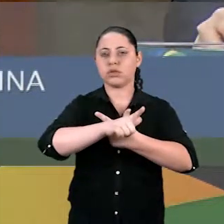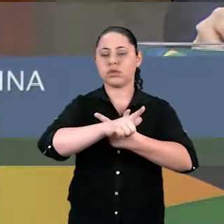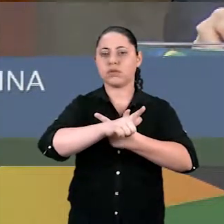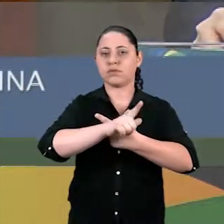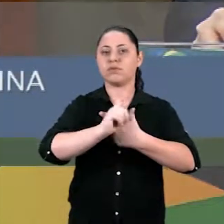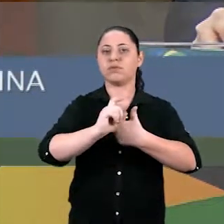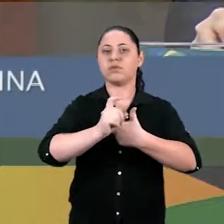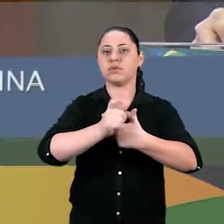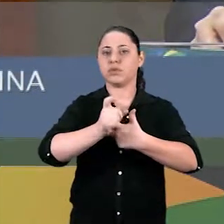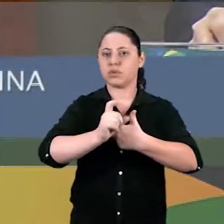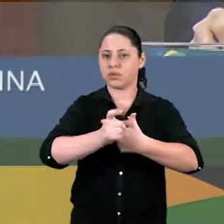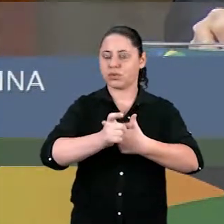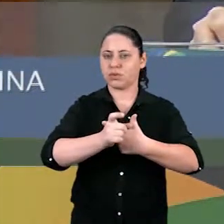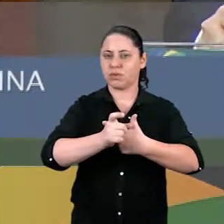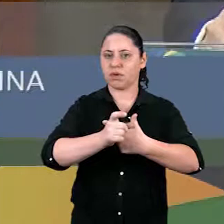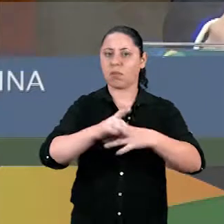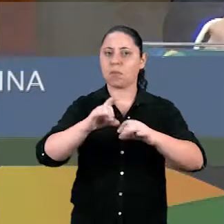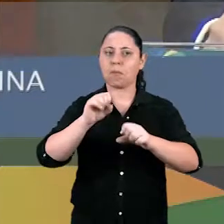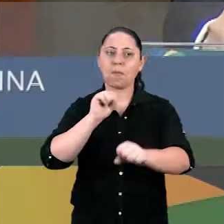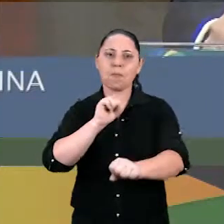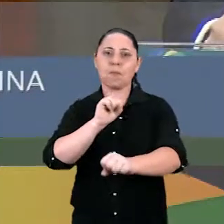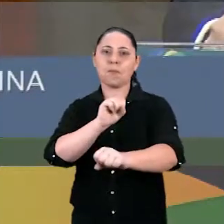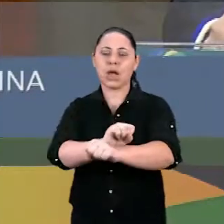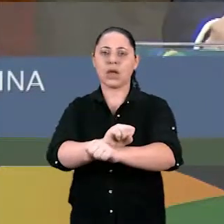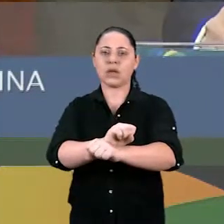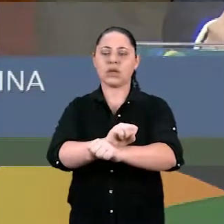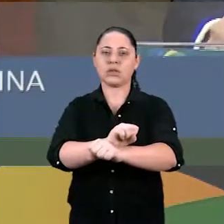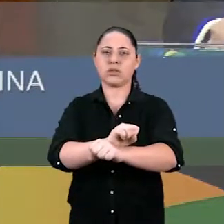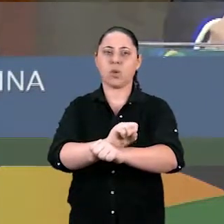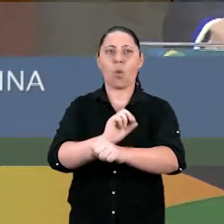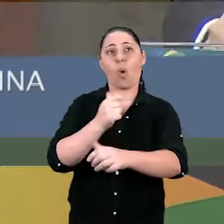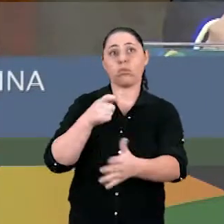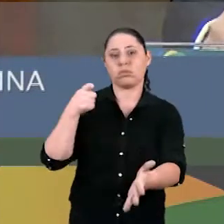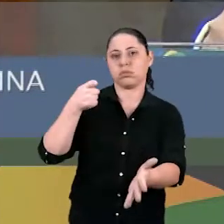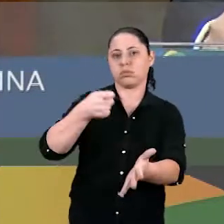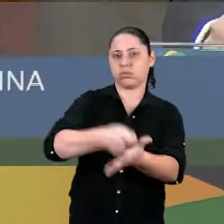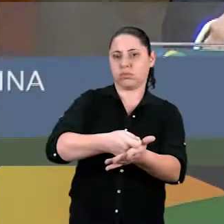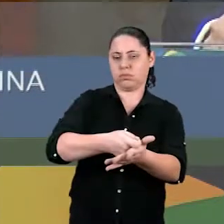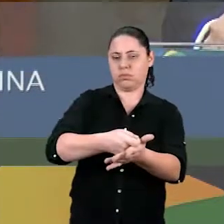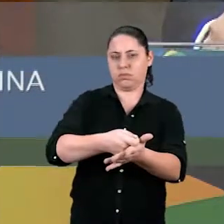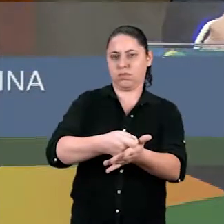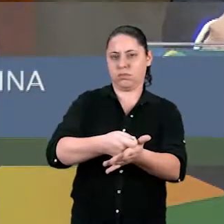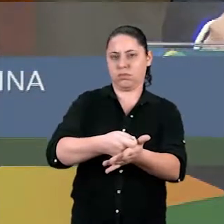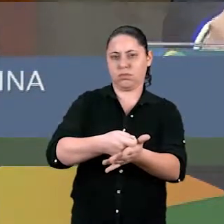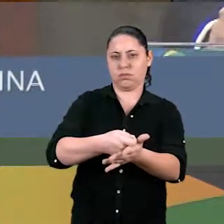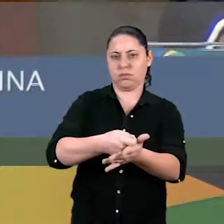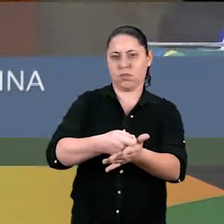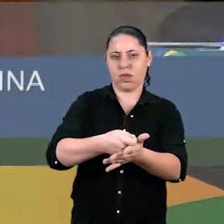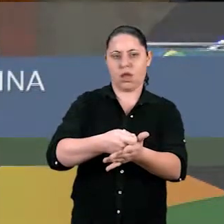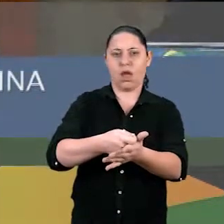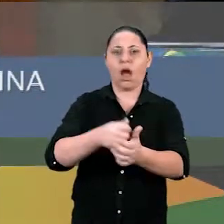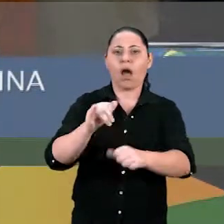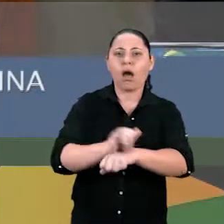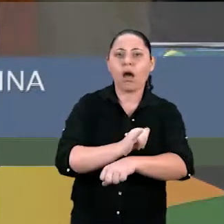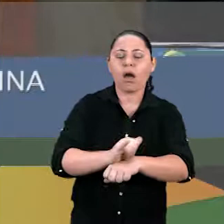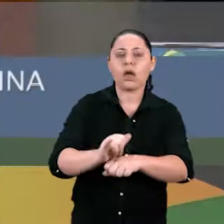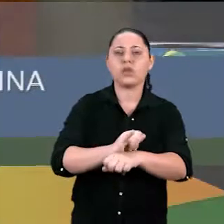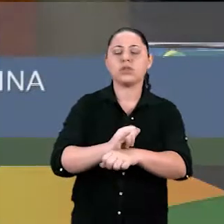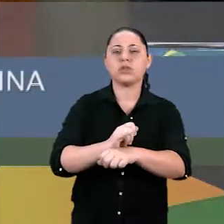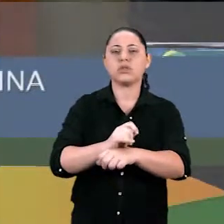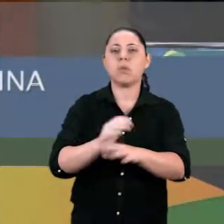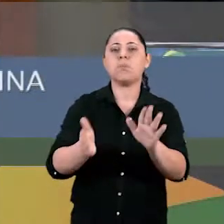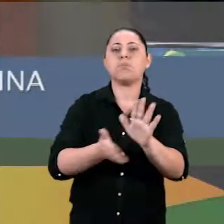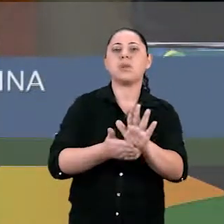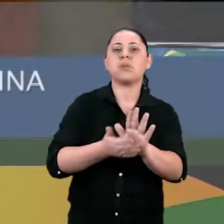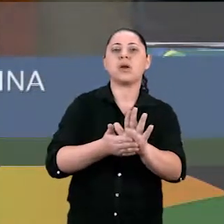deixassem de promover, ou de cumprir, melhor dizendo, as suas